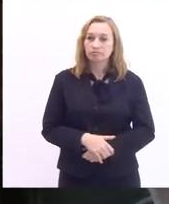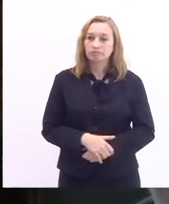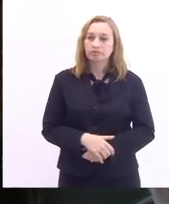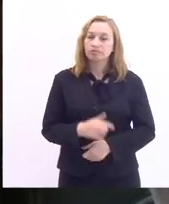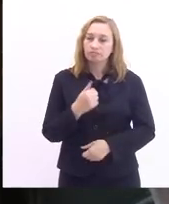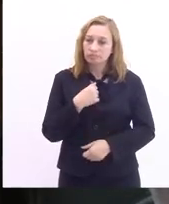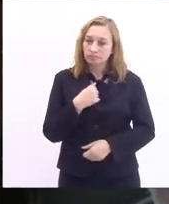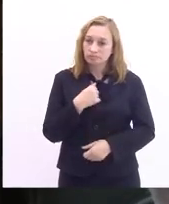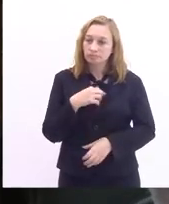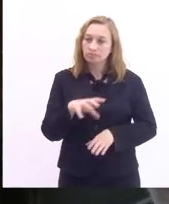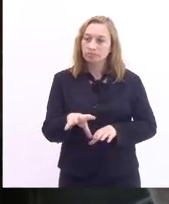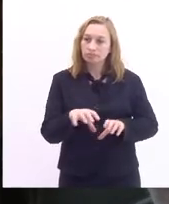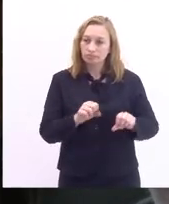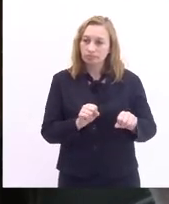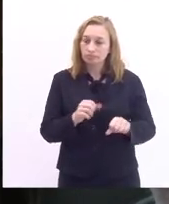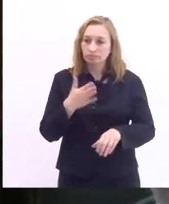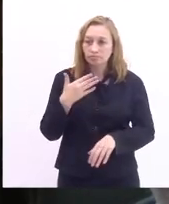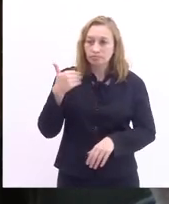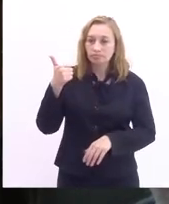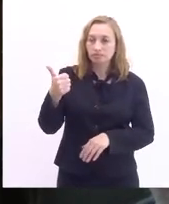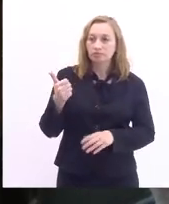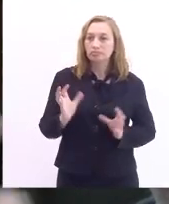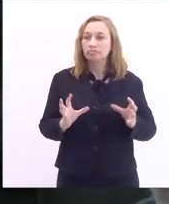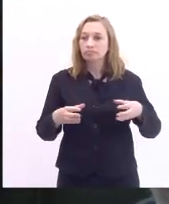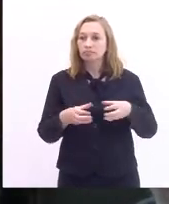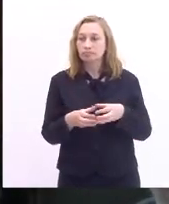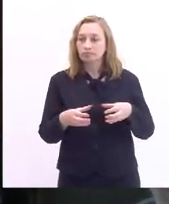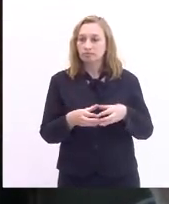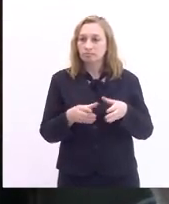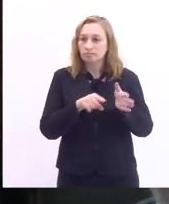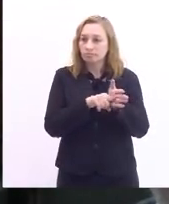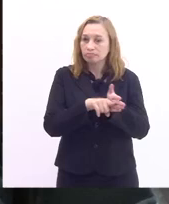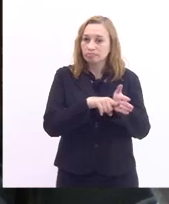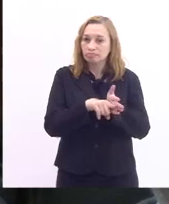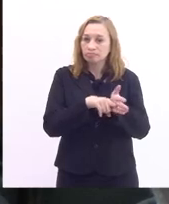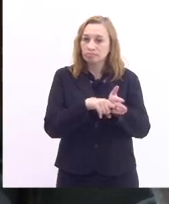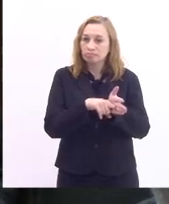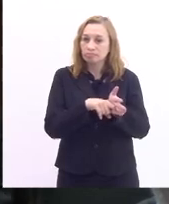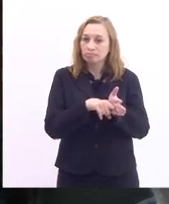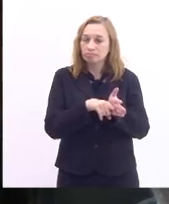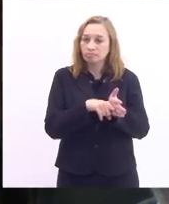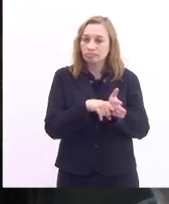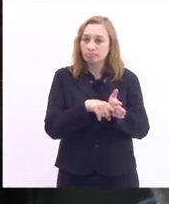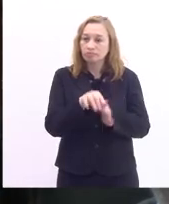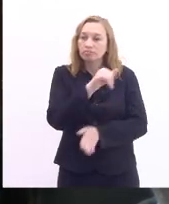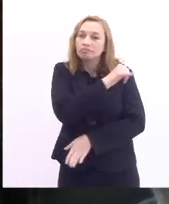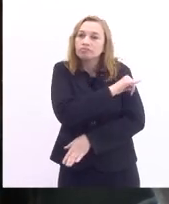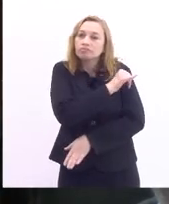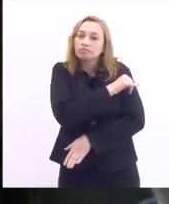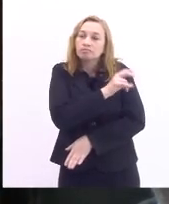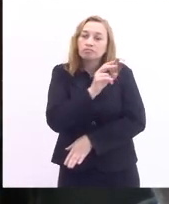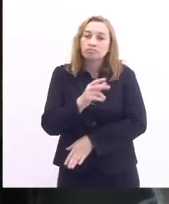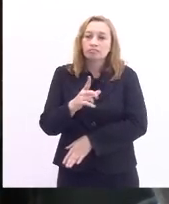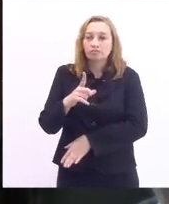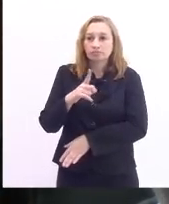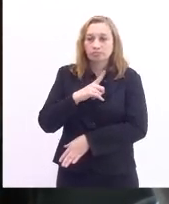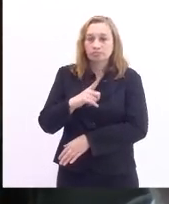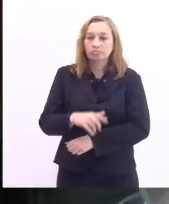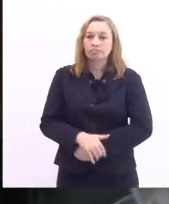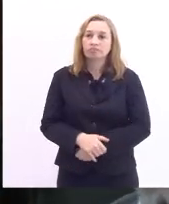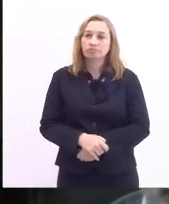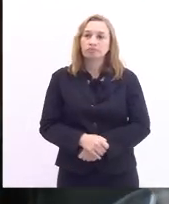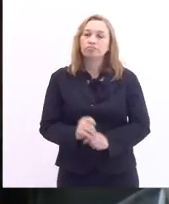e eu vou formar uma melhor equipe de fiscalização esse Rio de Janeiro vai ter